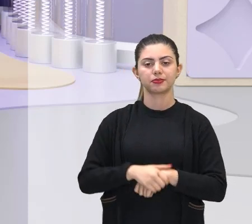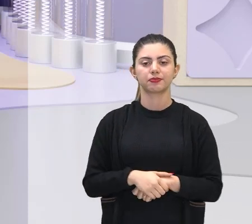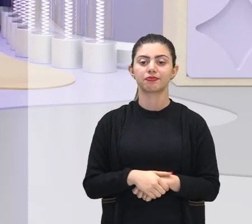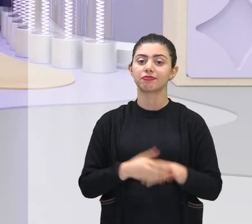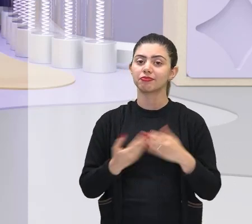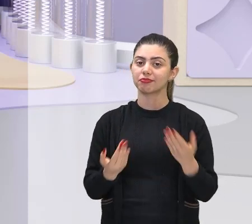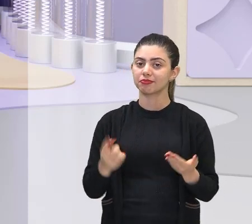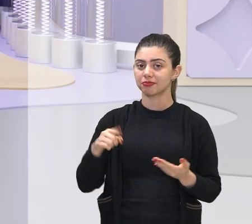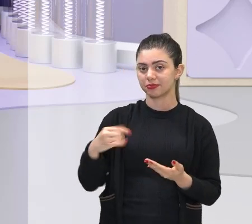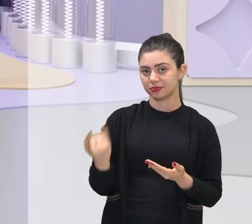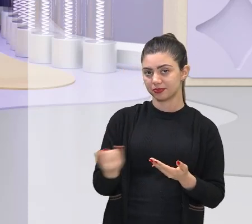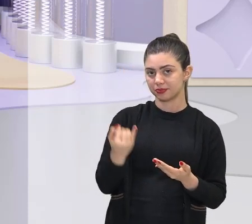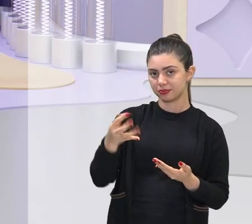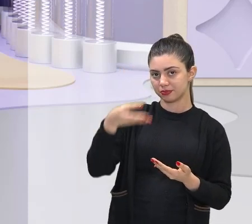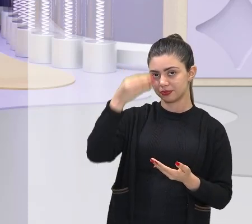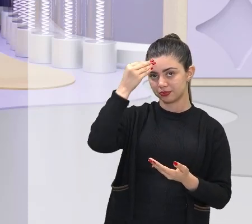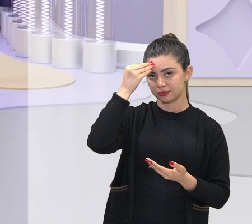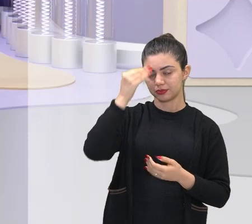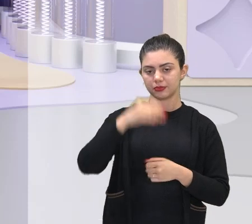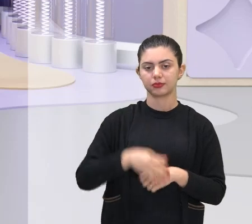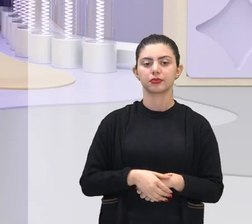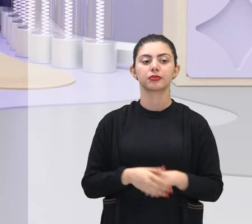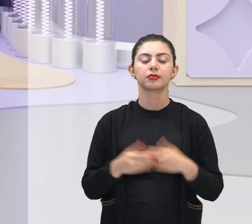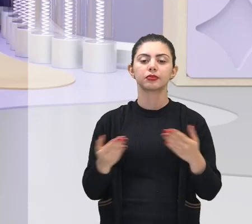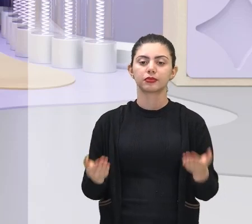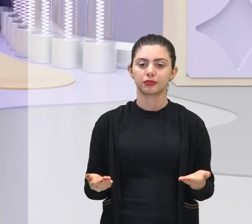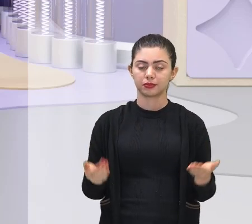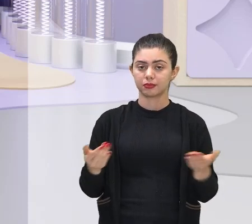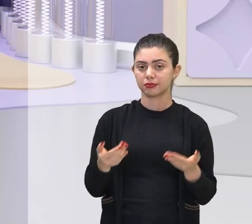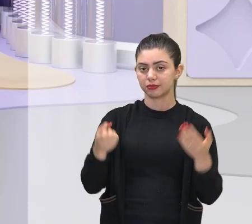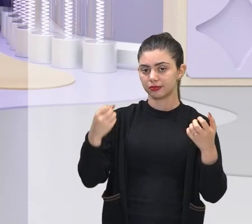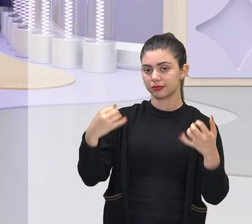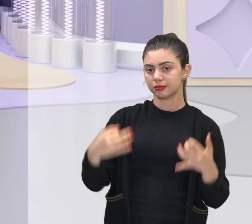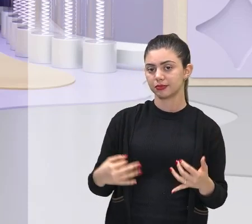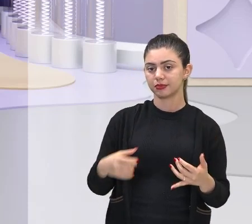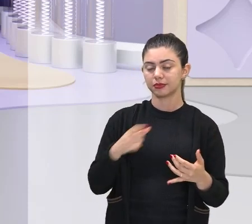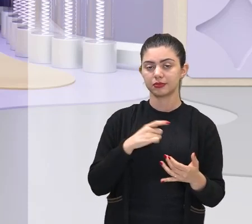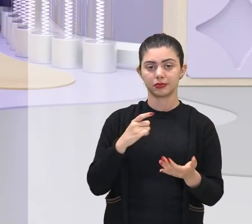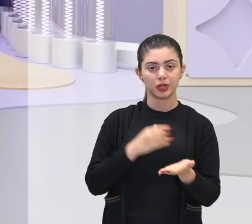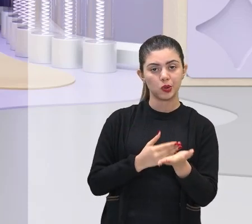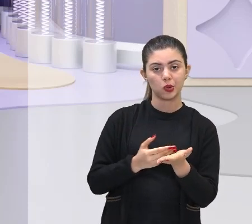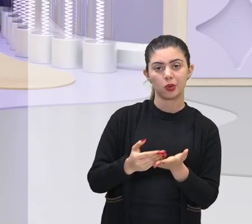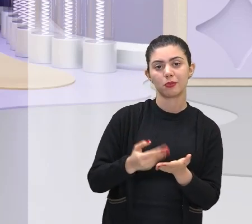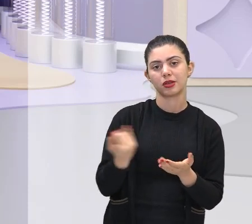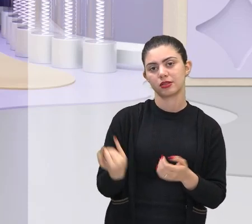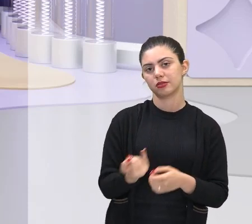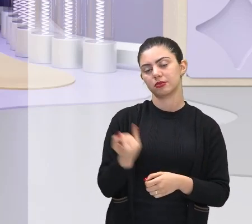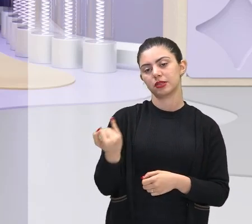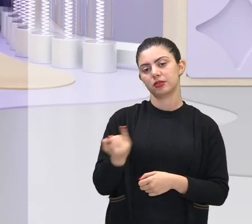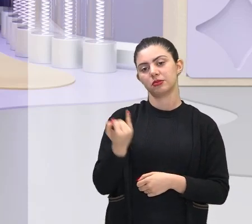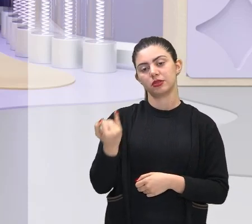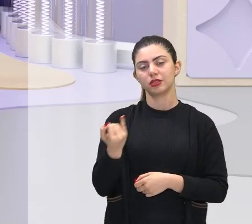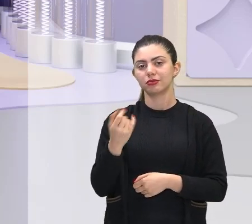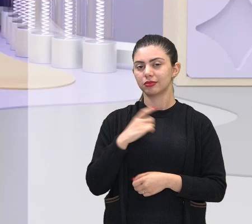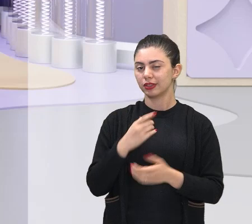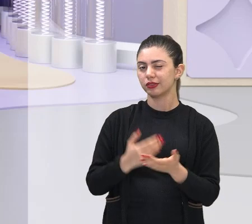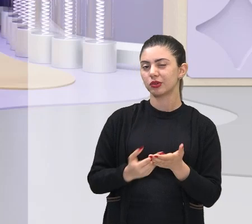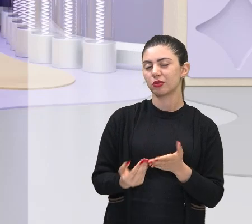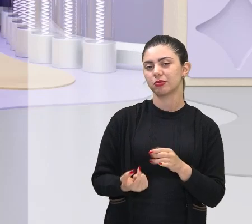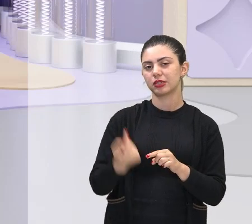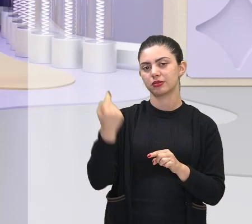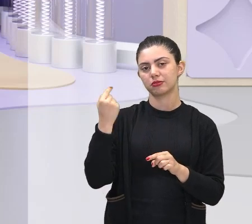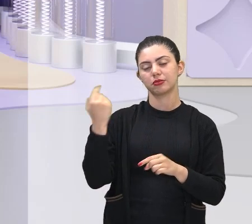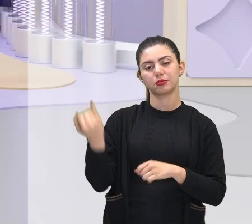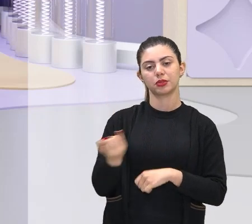é importante. Agora, isso que eu estou falando tem uma raiz muito importante, tem uma origem muito